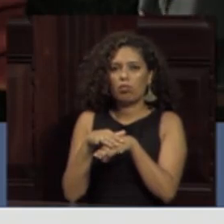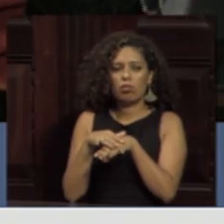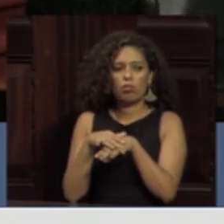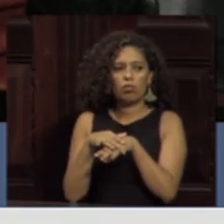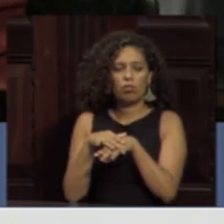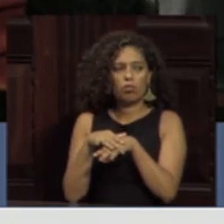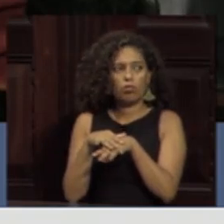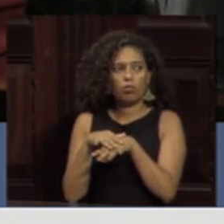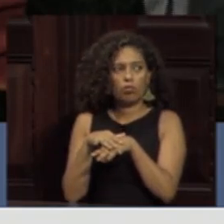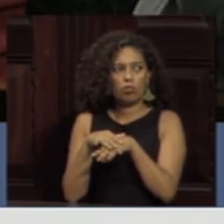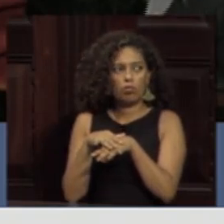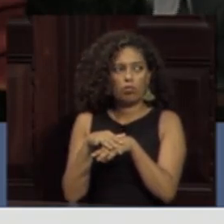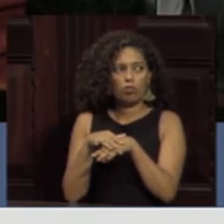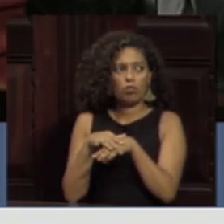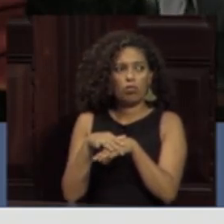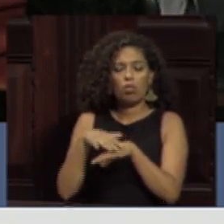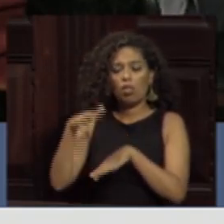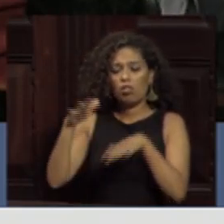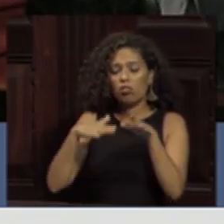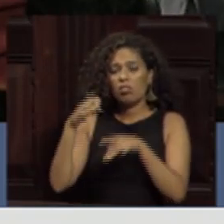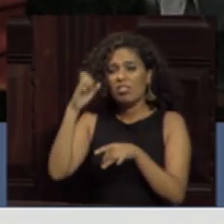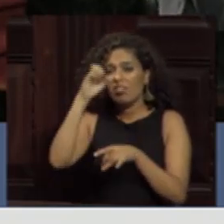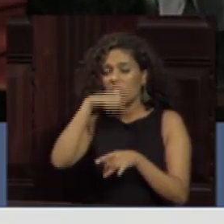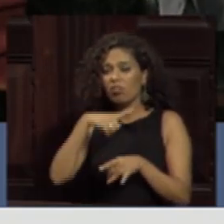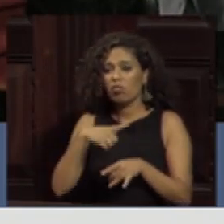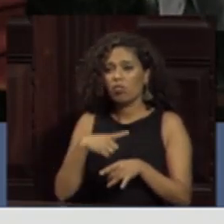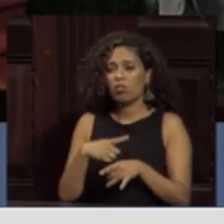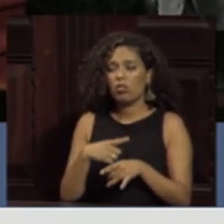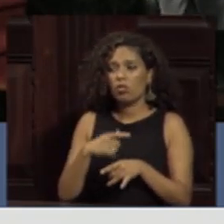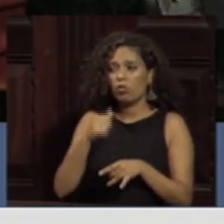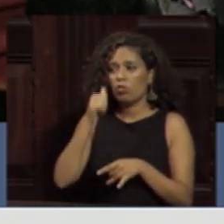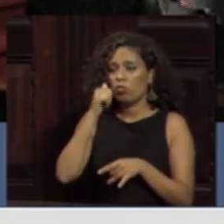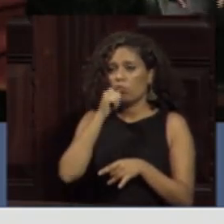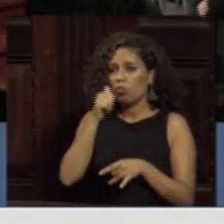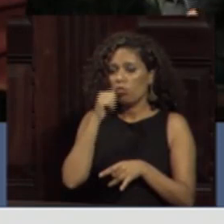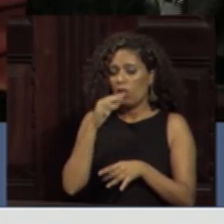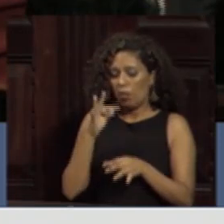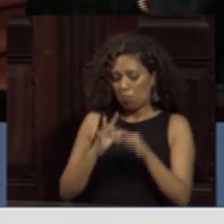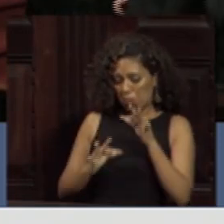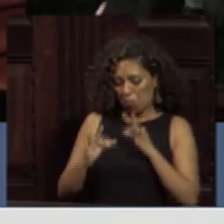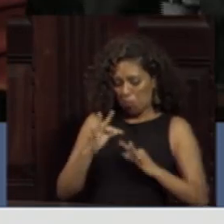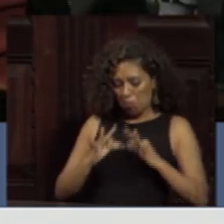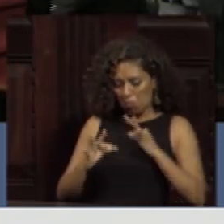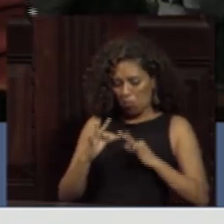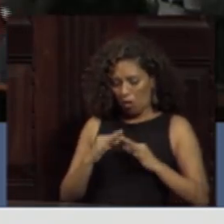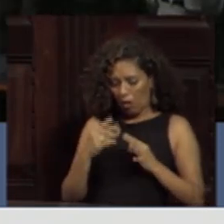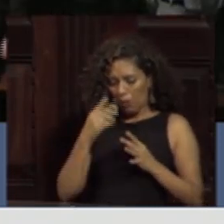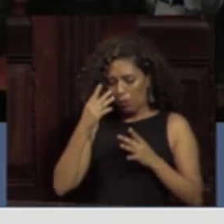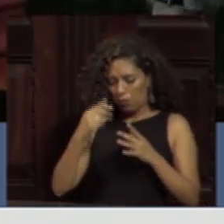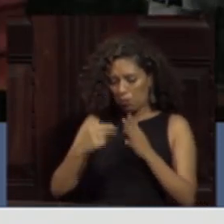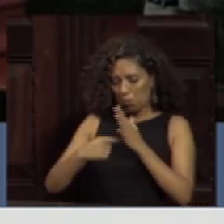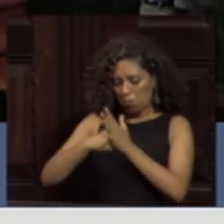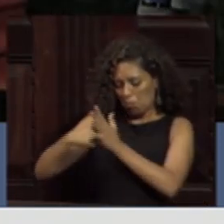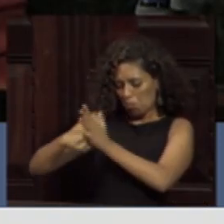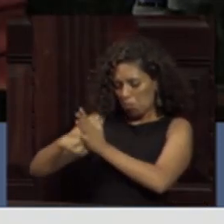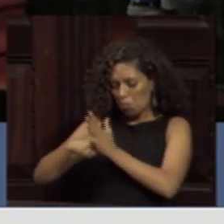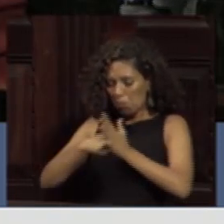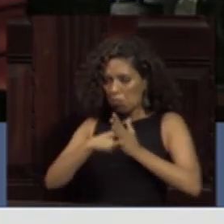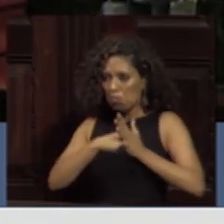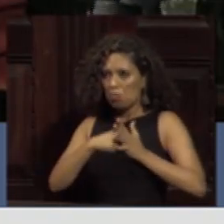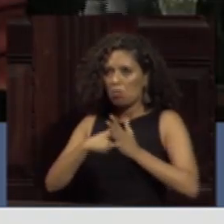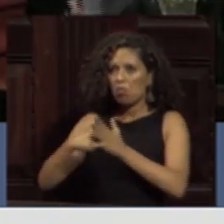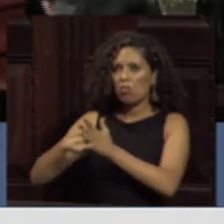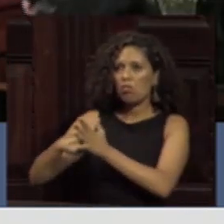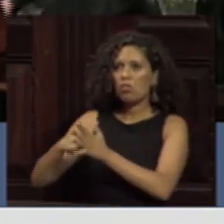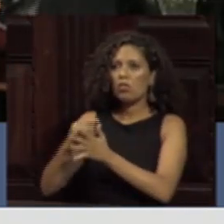o tão propalado autoexame, que aparece na televisão como método